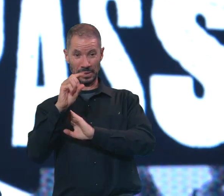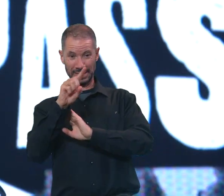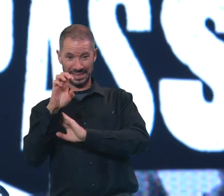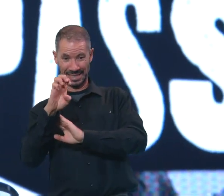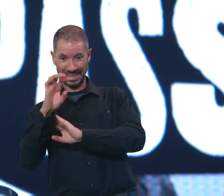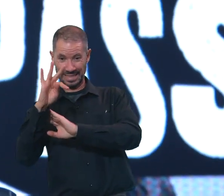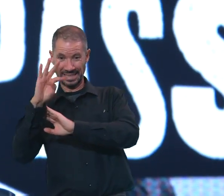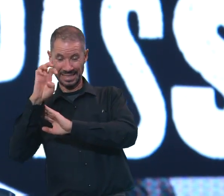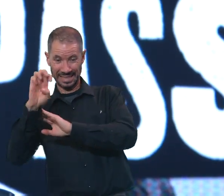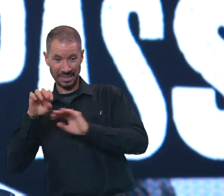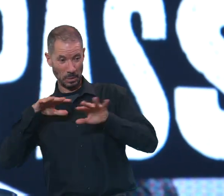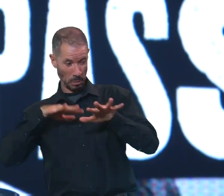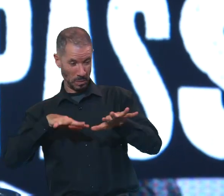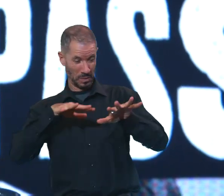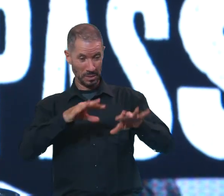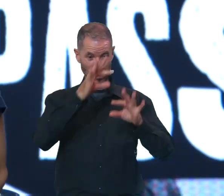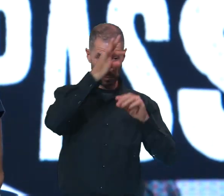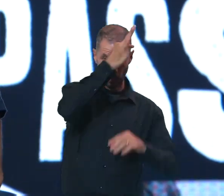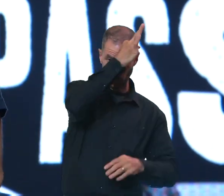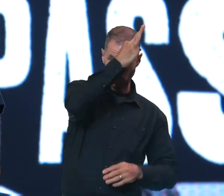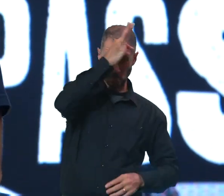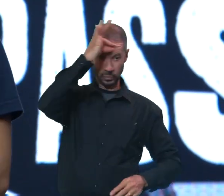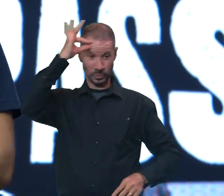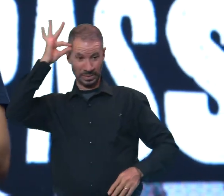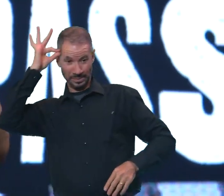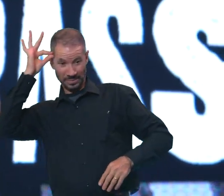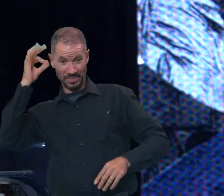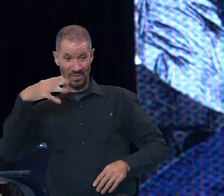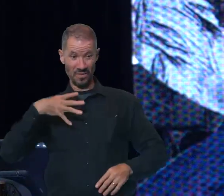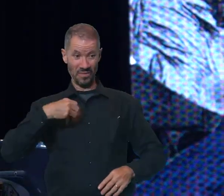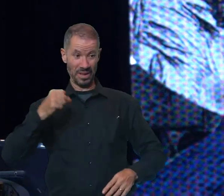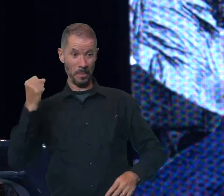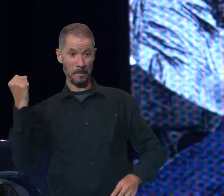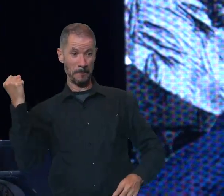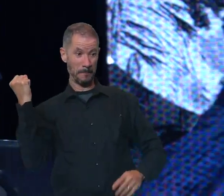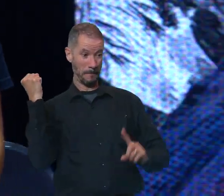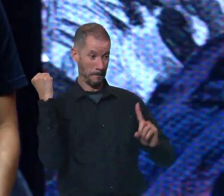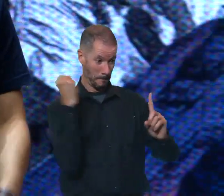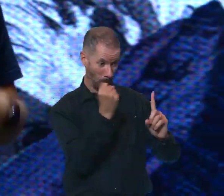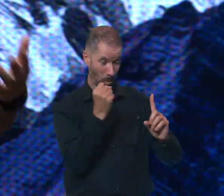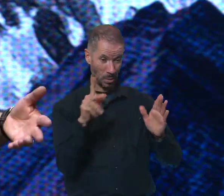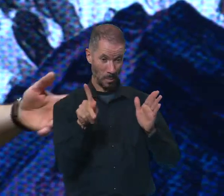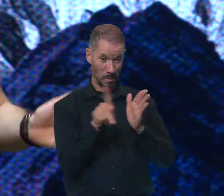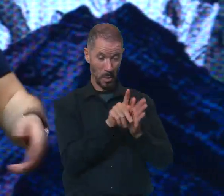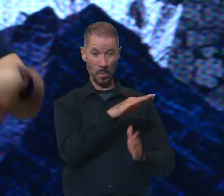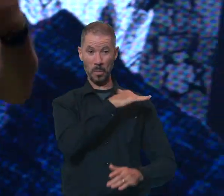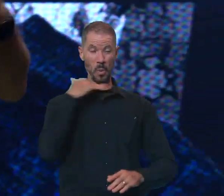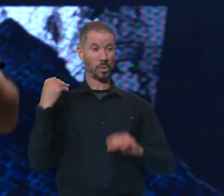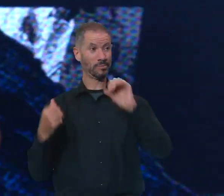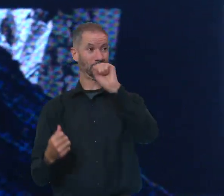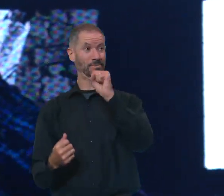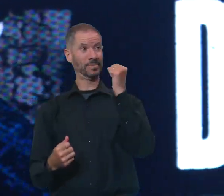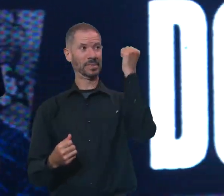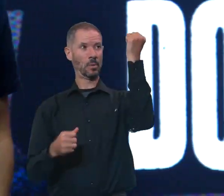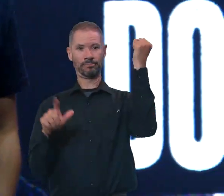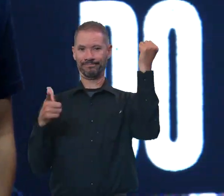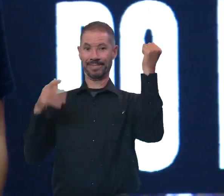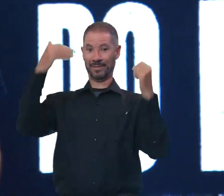exército filisteu e o filho do rei havia sido morto, colocando na conta de Davi, inclusive, a própria morte de Saul, da qual ele não teve